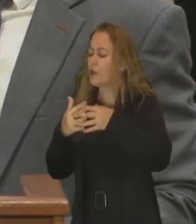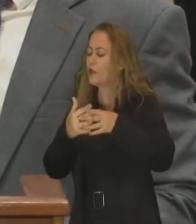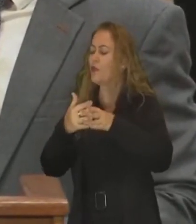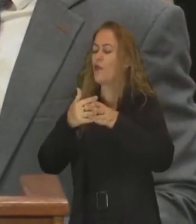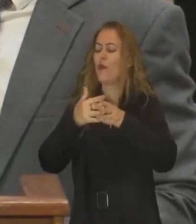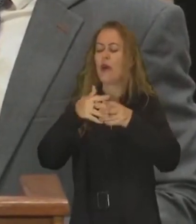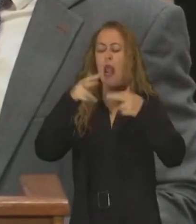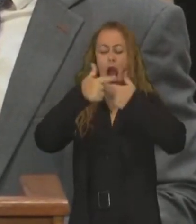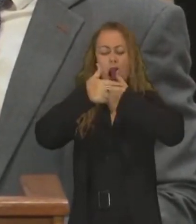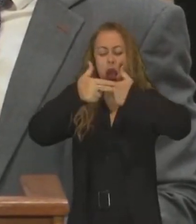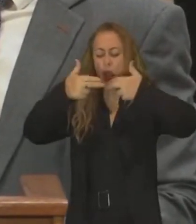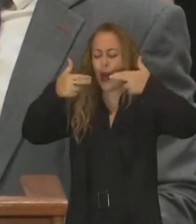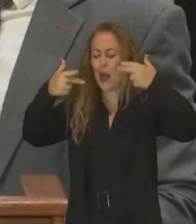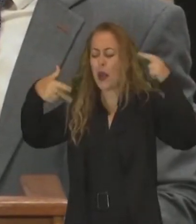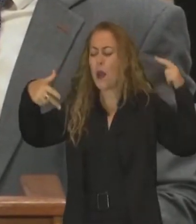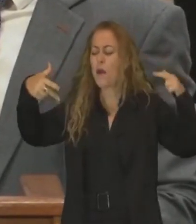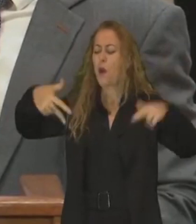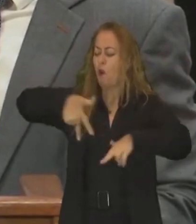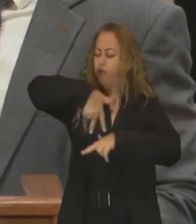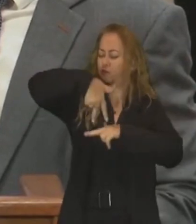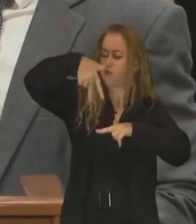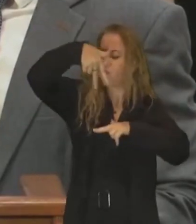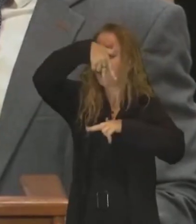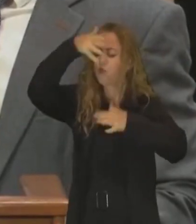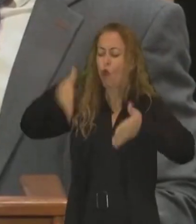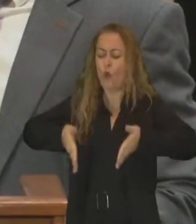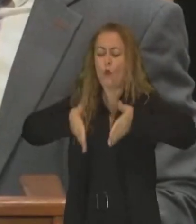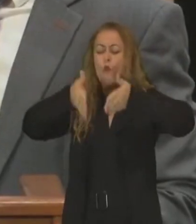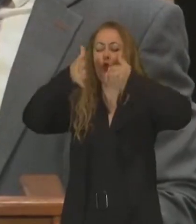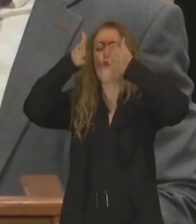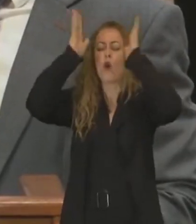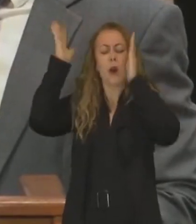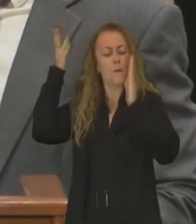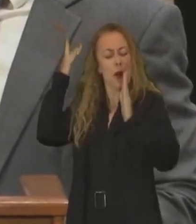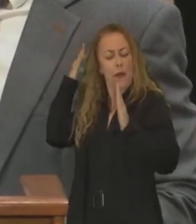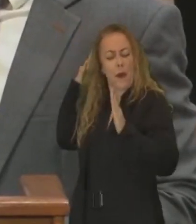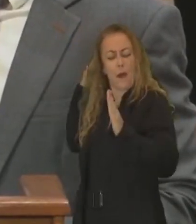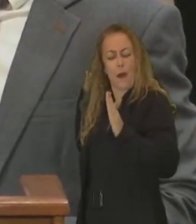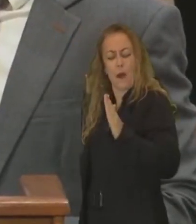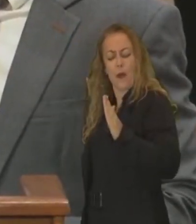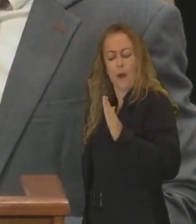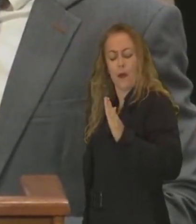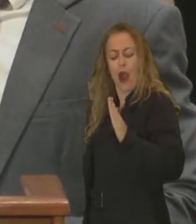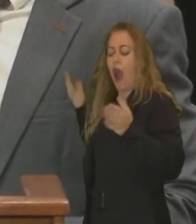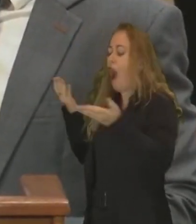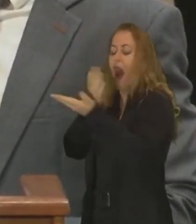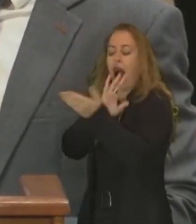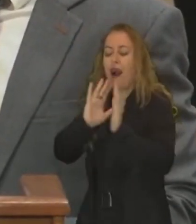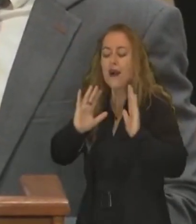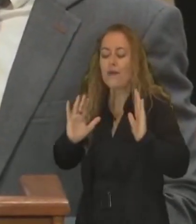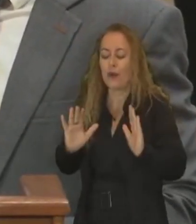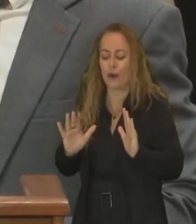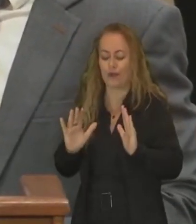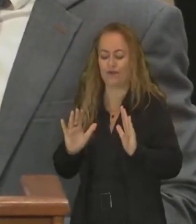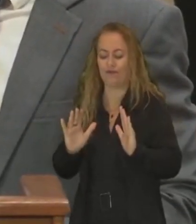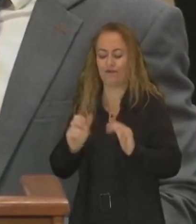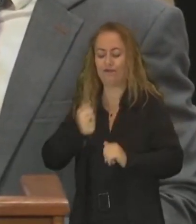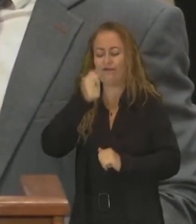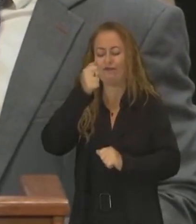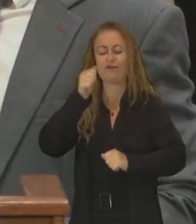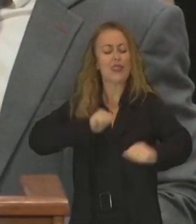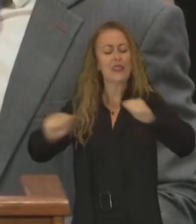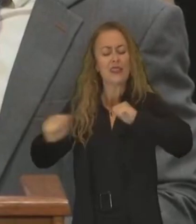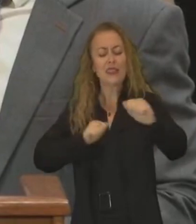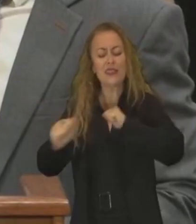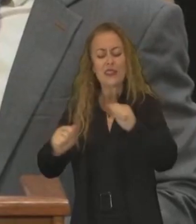Babel foi desfeita com a vinda do Teu Espírito Santo de Atos capítulo 2. Muito obrigado porque os povos que